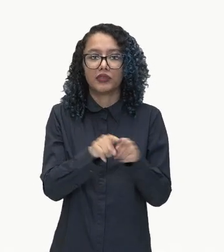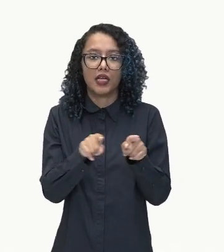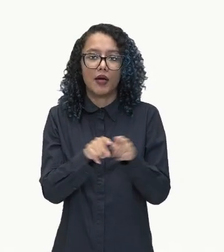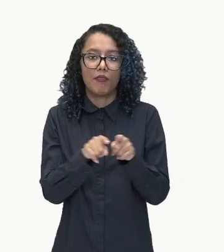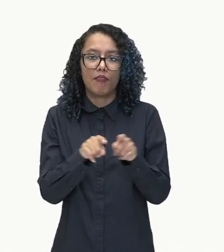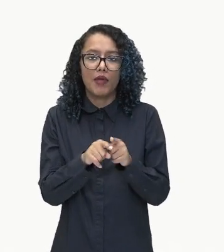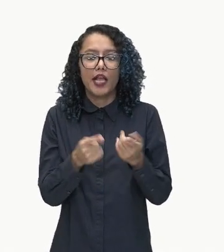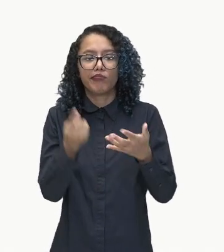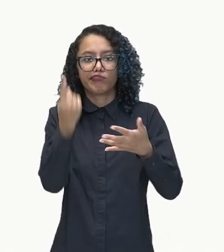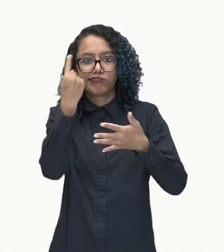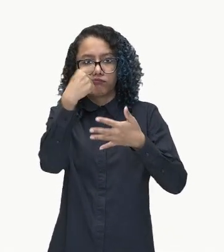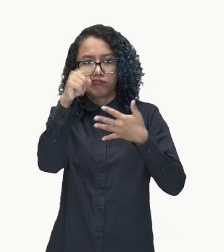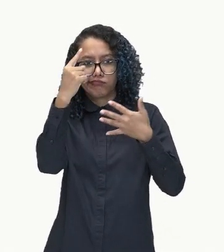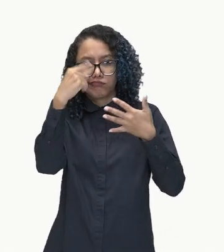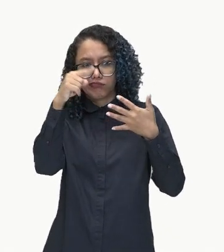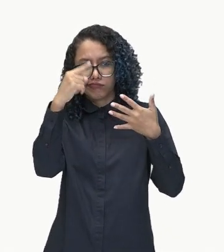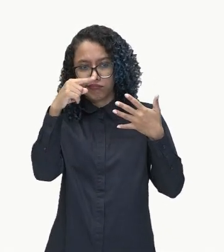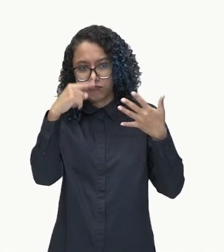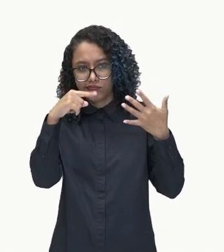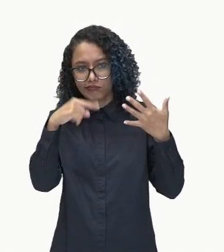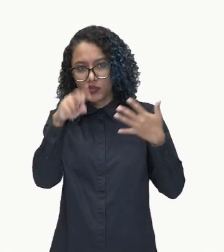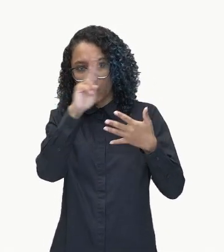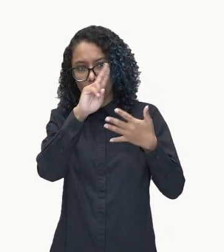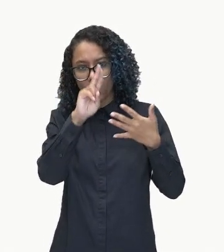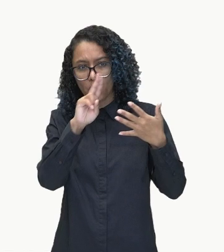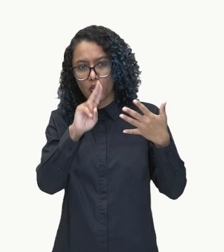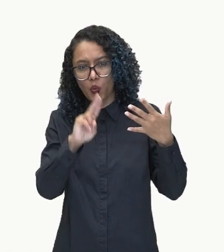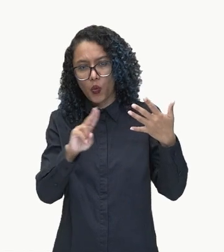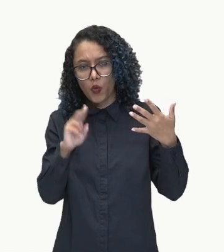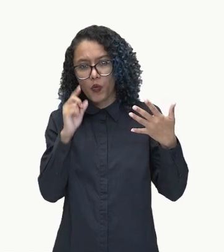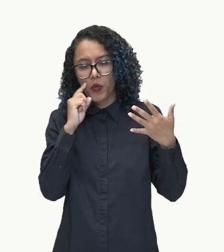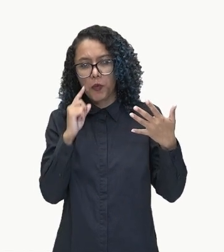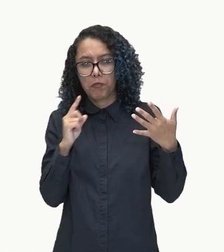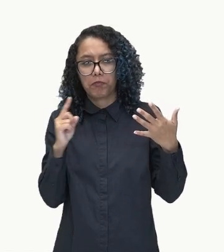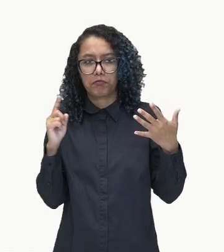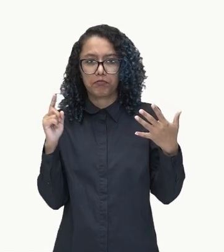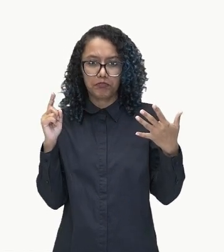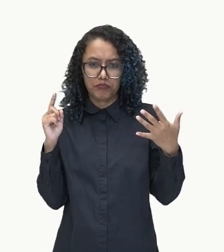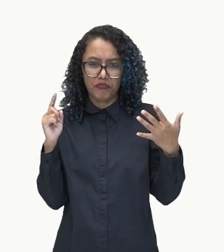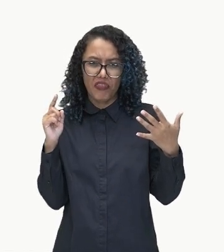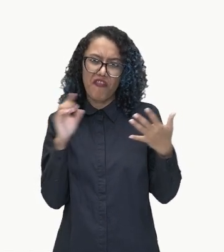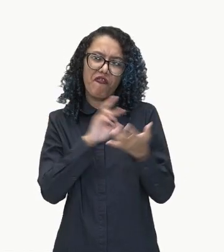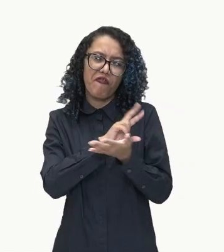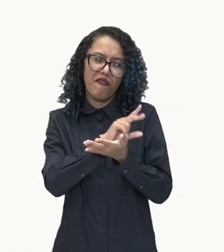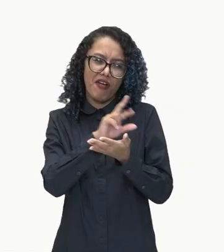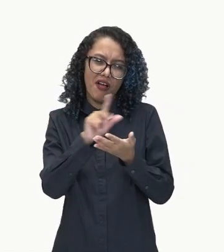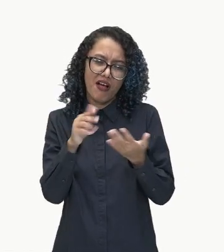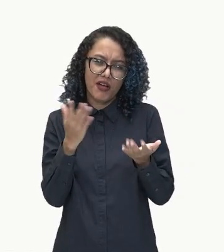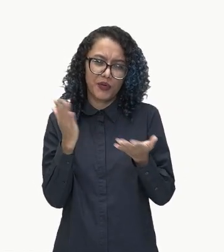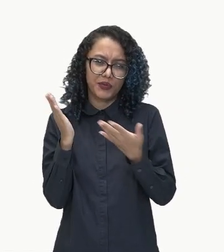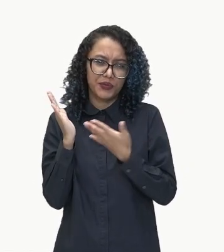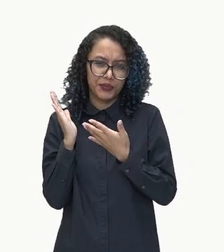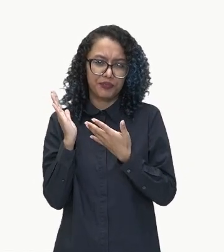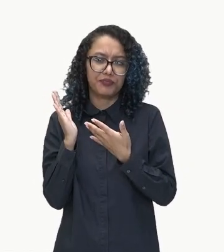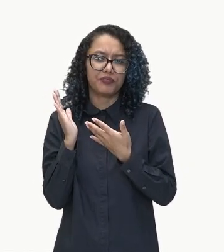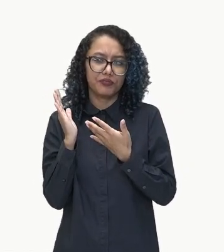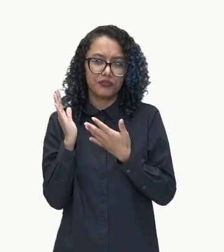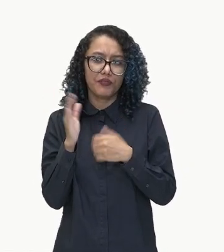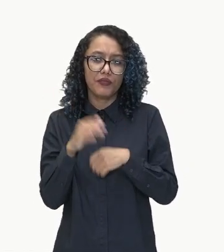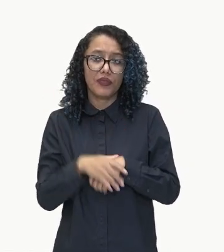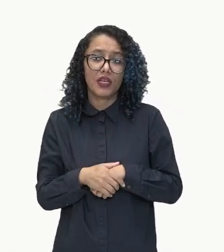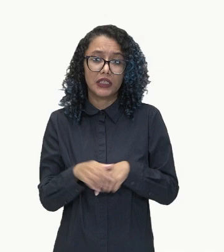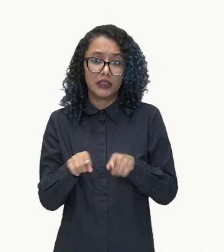Pensilvânia, Virgínia, Maine também, Carolina do Norte, Carolina do Sul, temos aqui